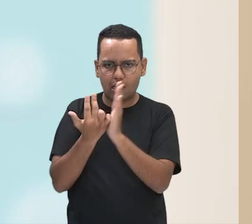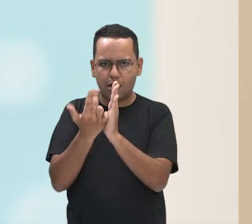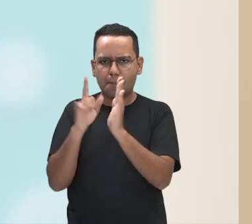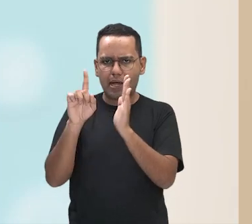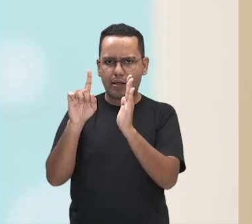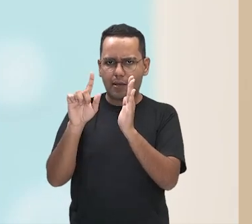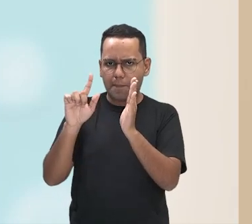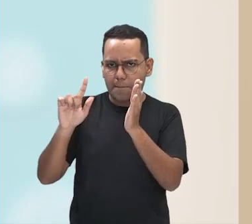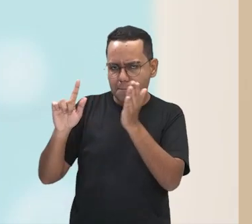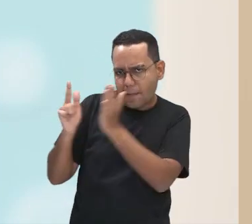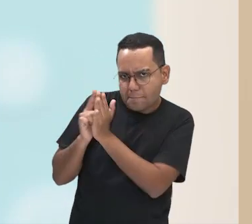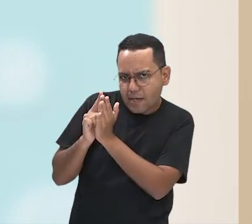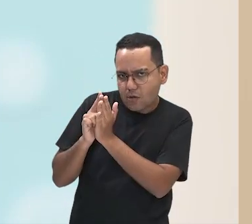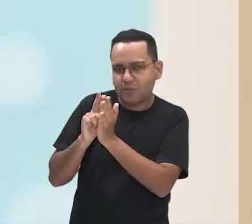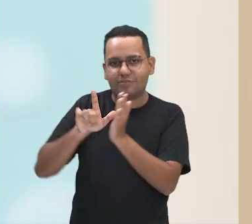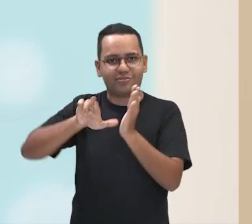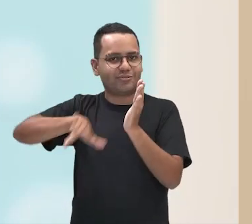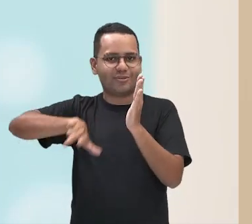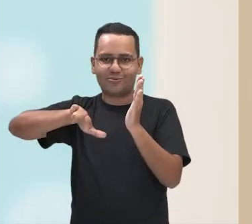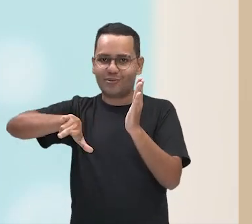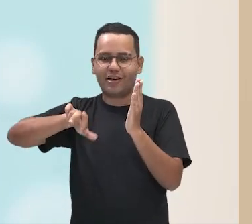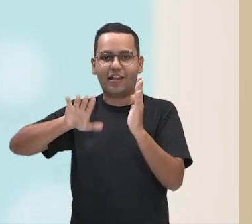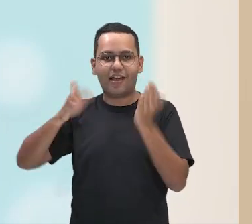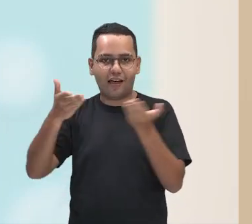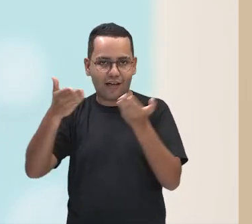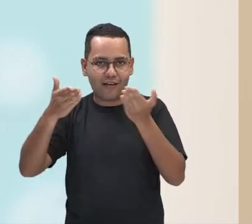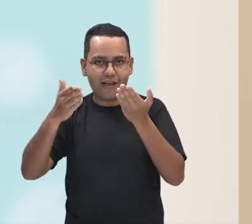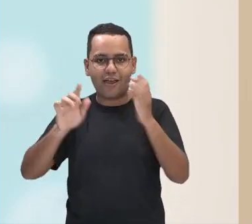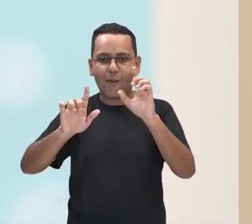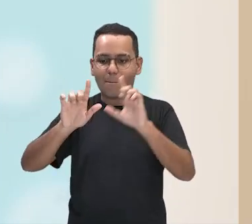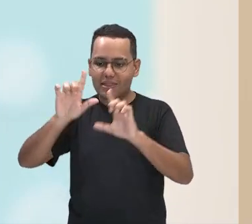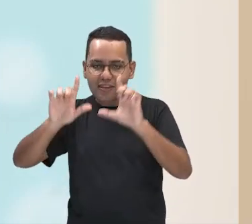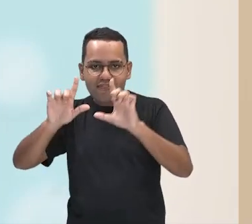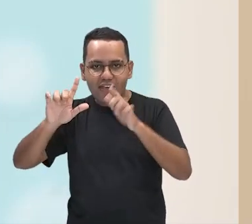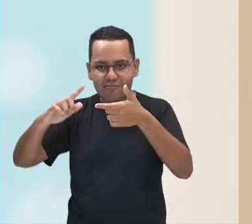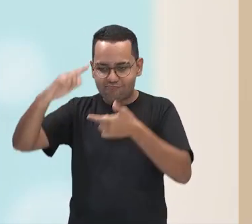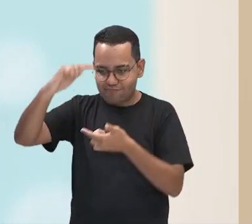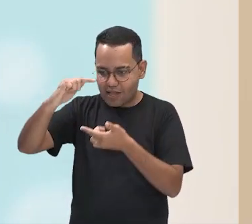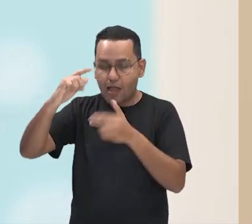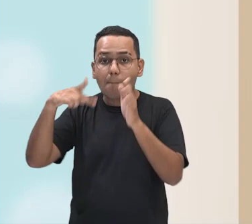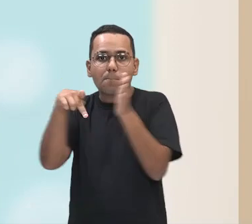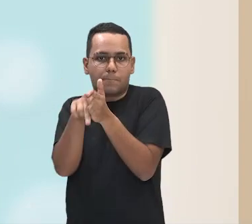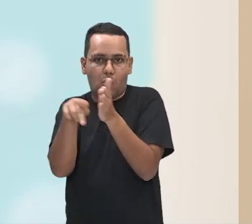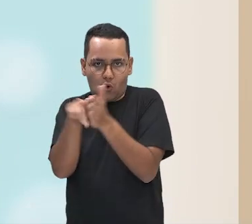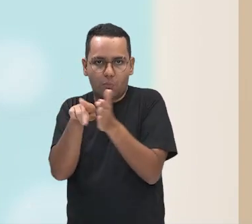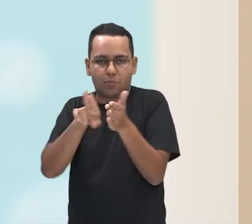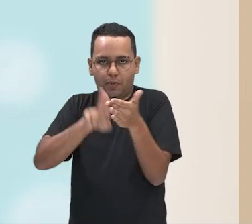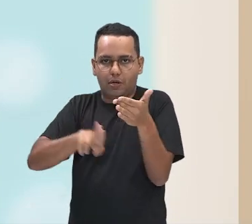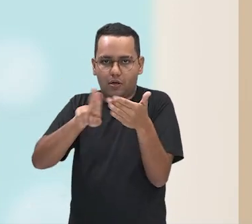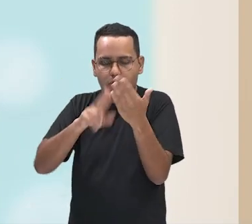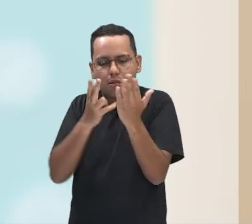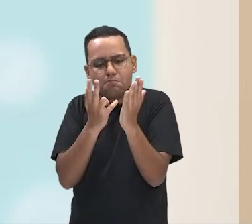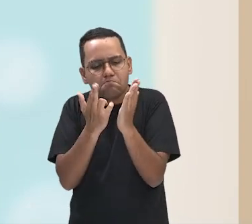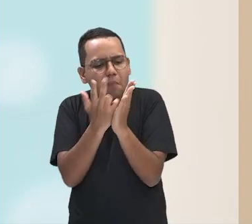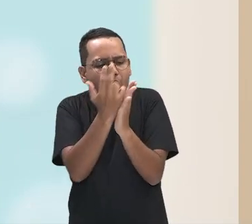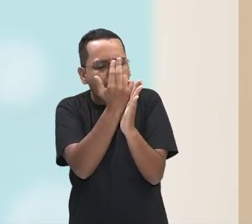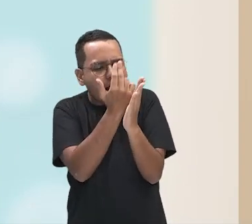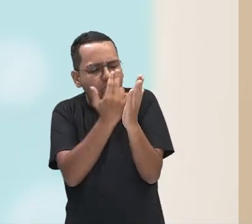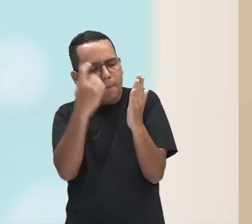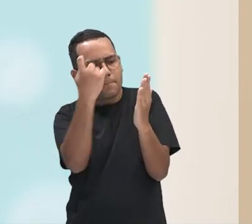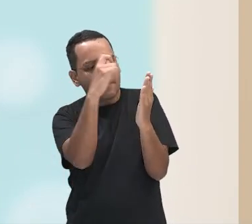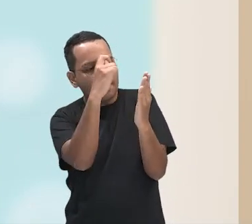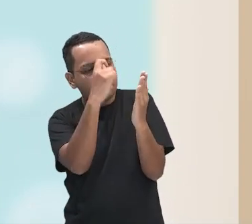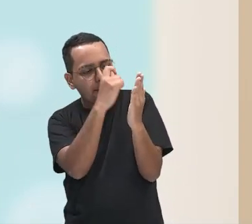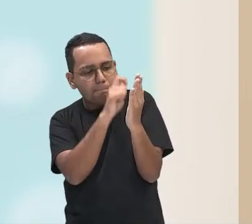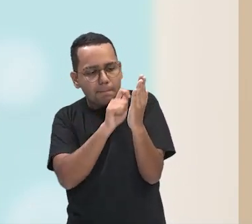papel. O suporte dela é uma tela. Pode ser uma tela específica para isso. Então, ela desenha, ela tem uma